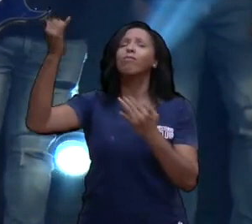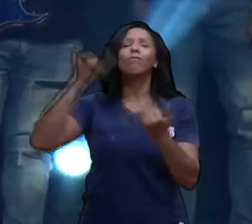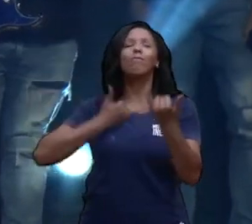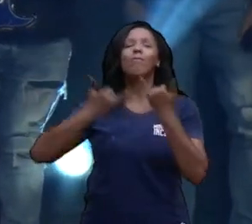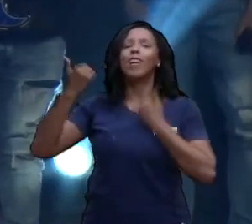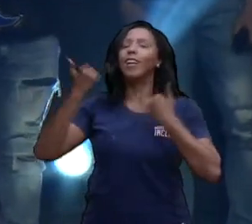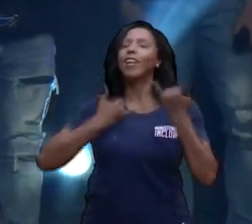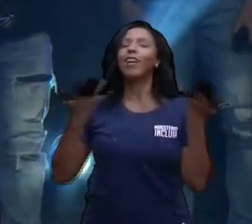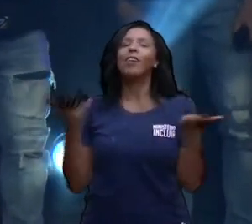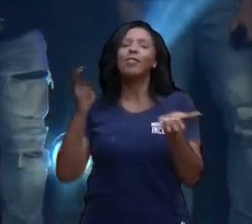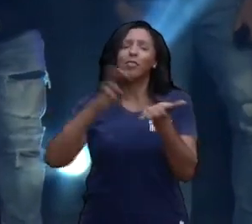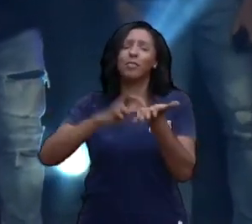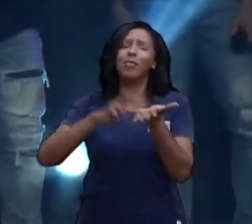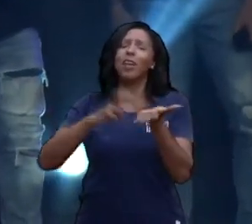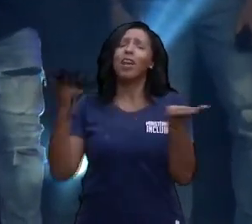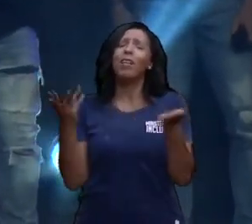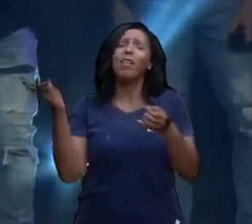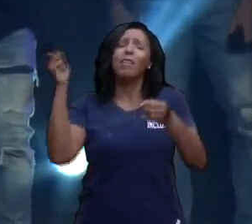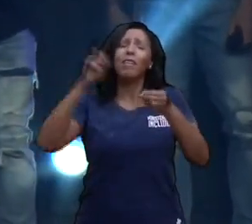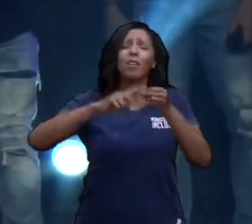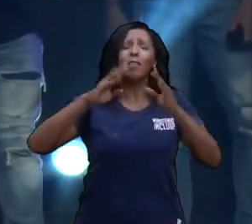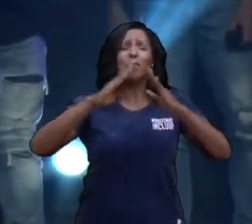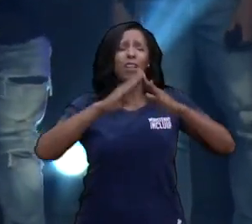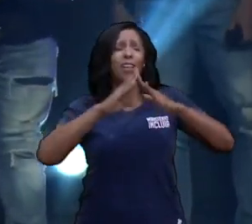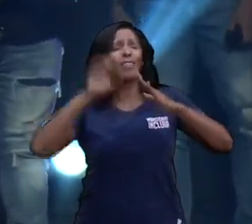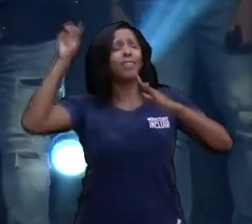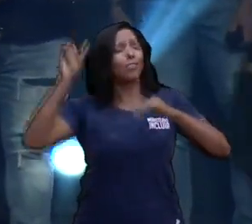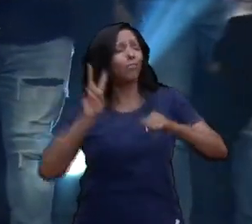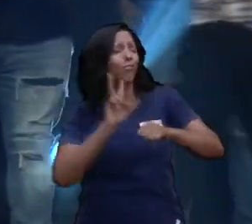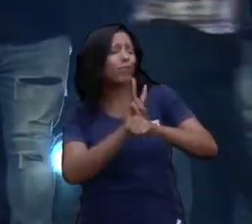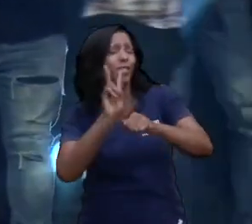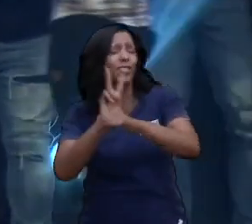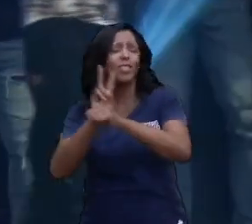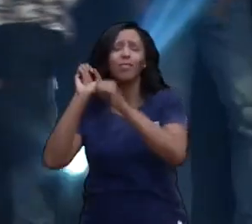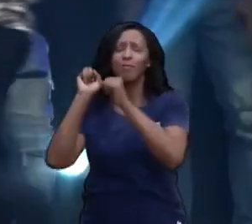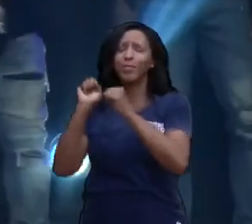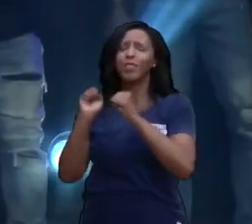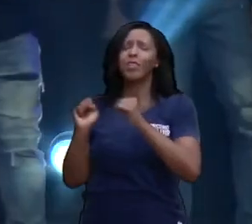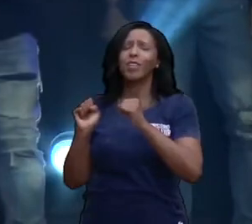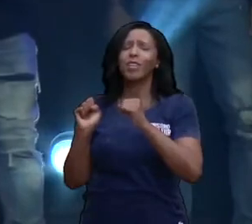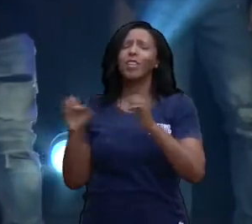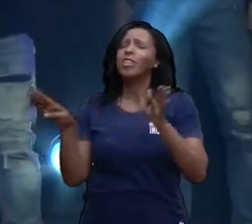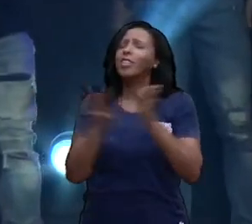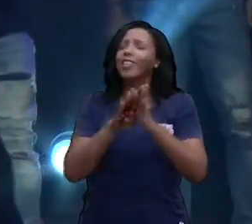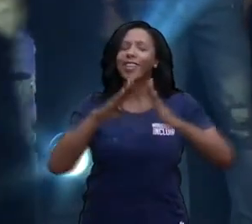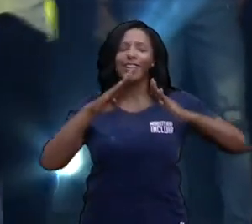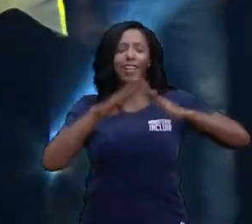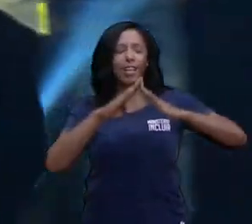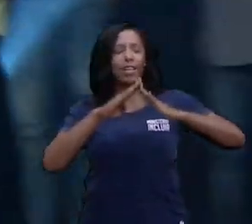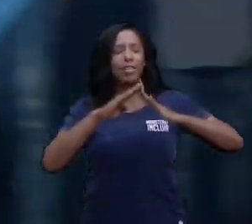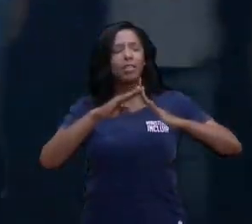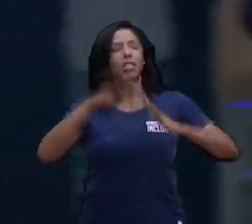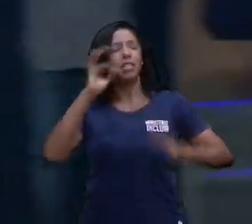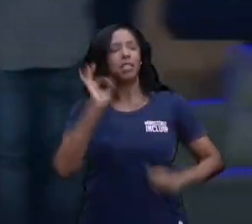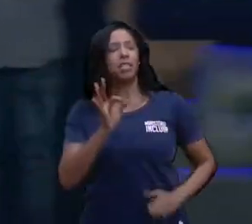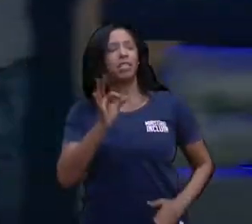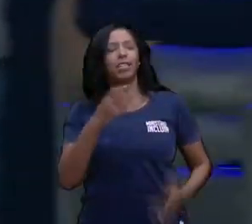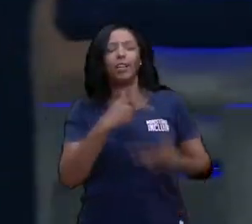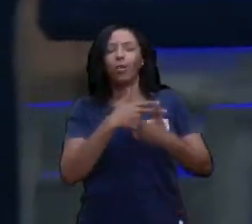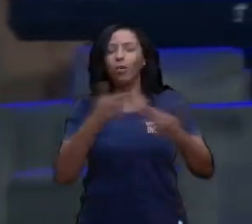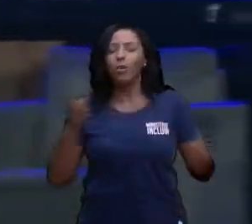manhã leva-nos aqui debaixo da tua proteção e do teu poder que chegamos em nossas casas convictos algo novo tomou